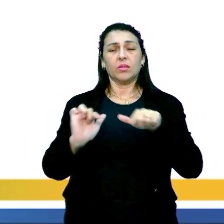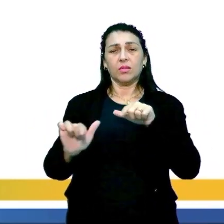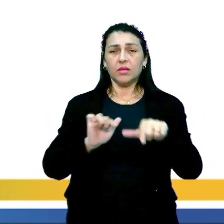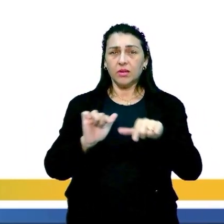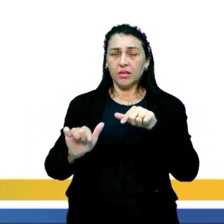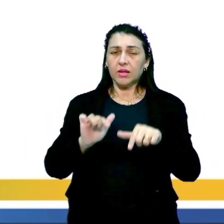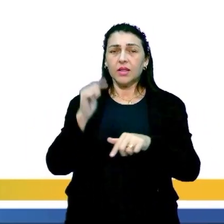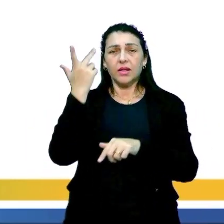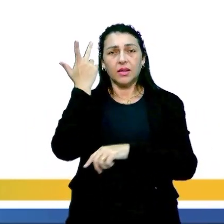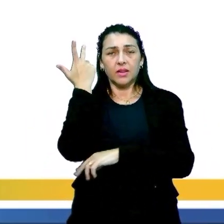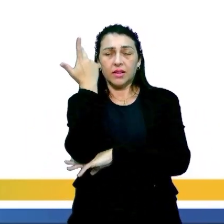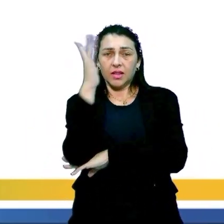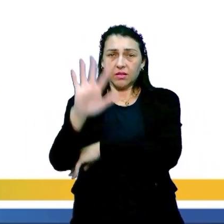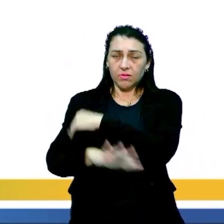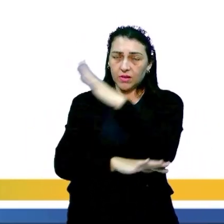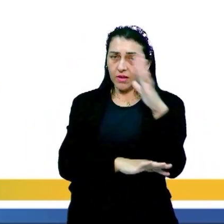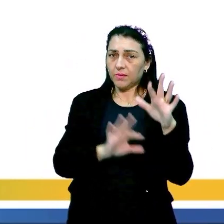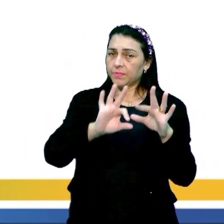natural. Deixa essa parte